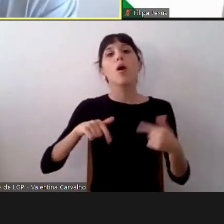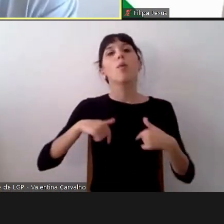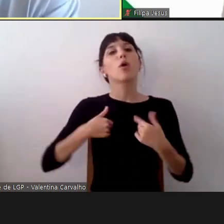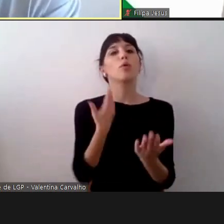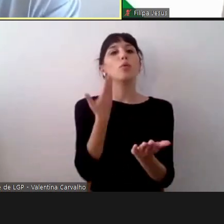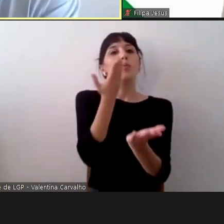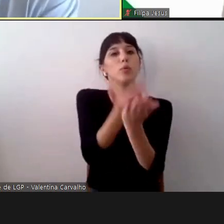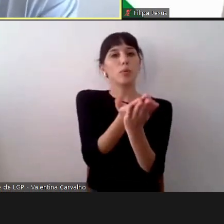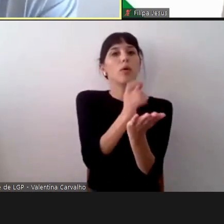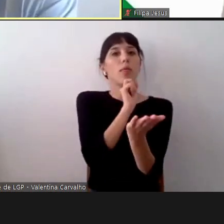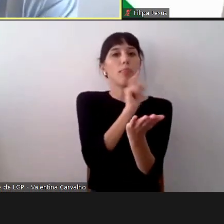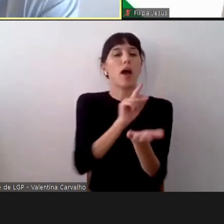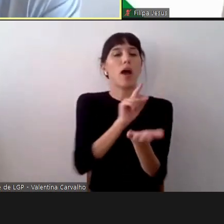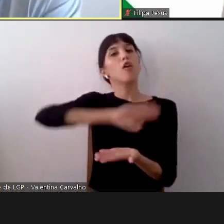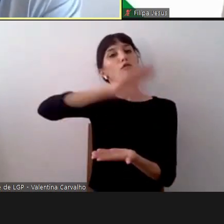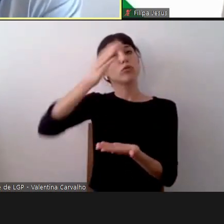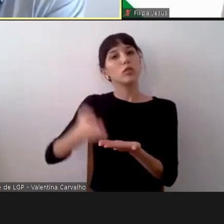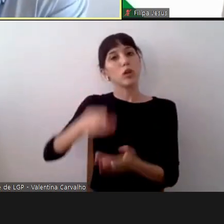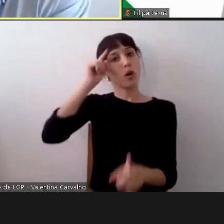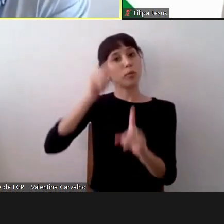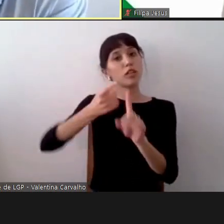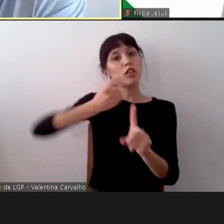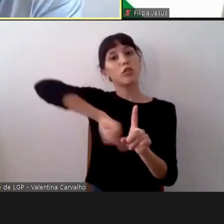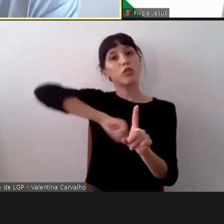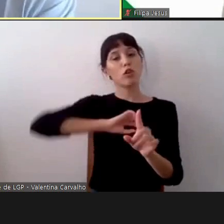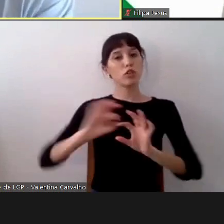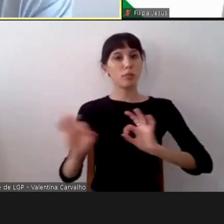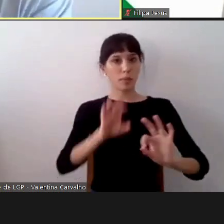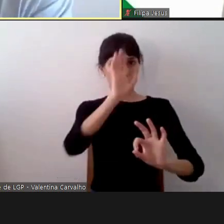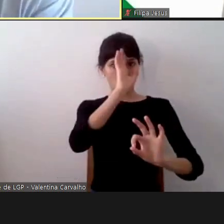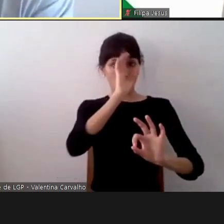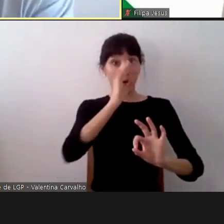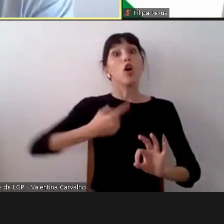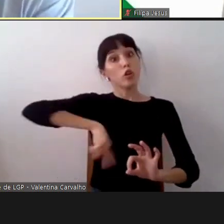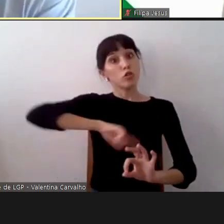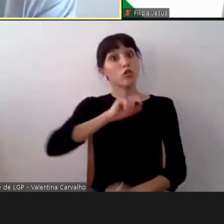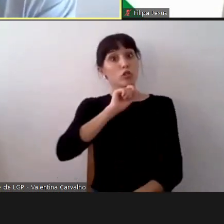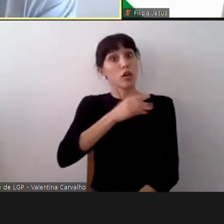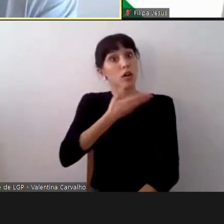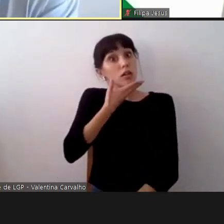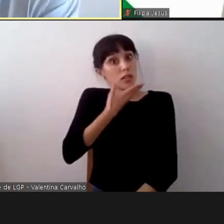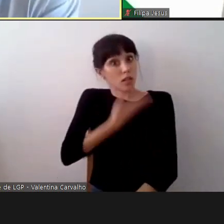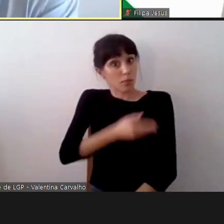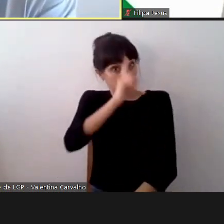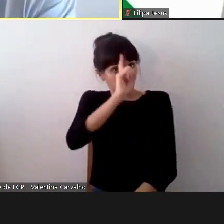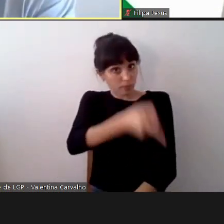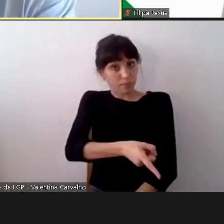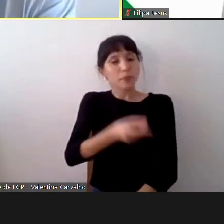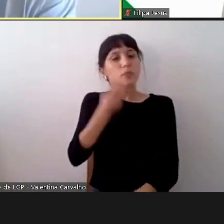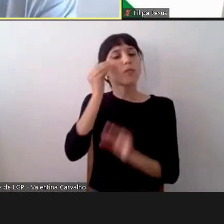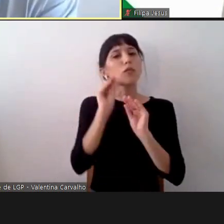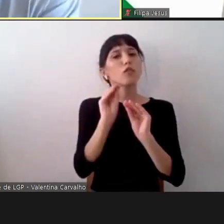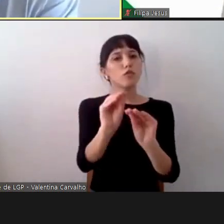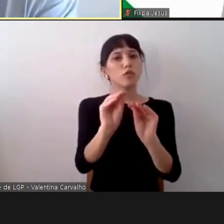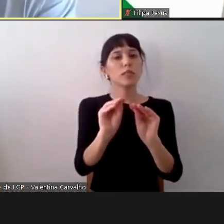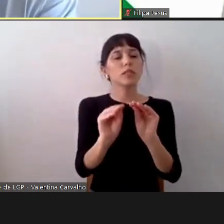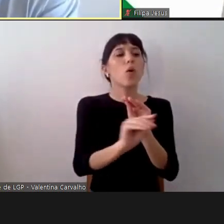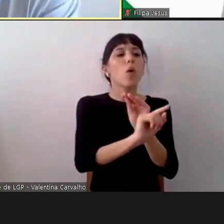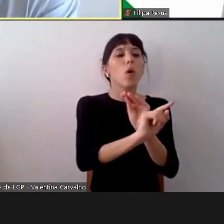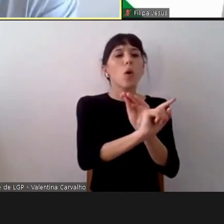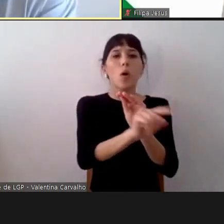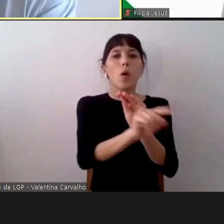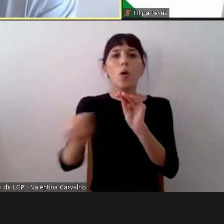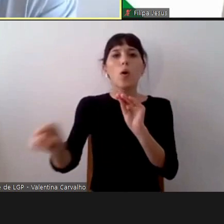à Fundação FEFAL, para nós, porque o que nós estamos hábitos de saber, obviamente, o tipo de formação que os trabalhadores da